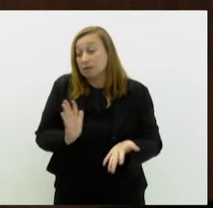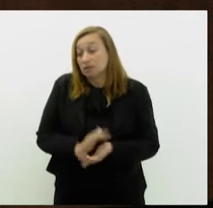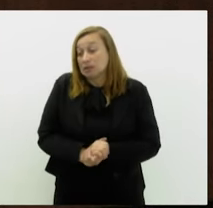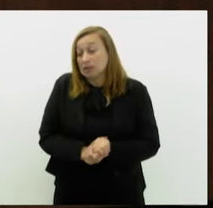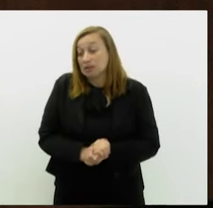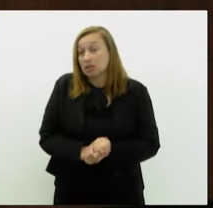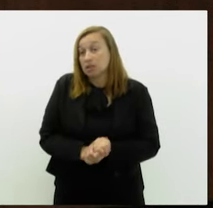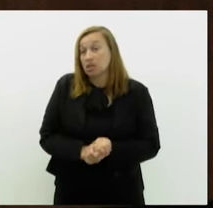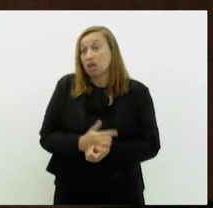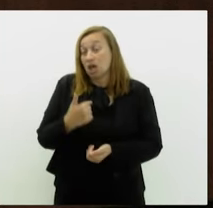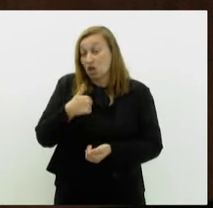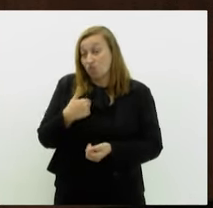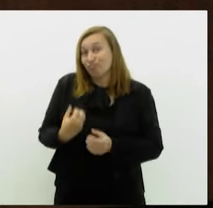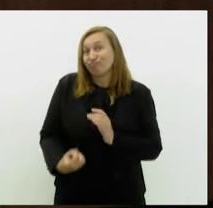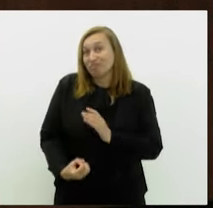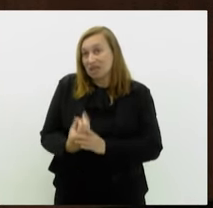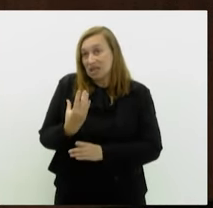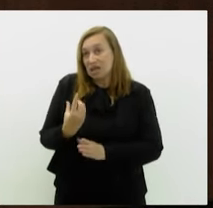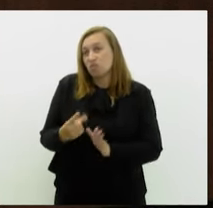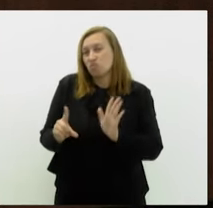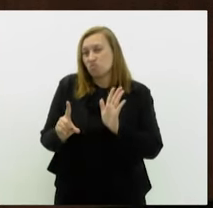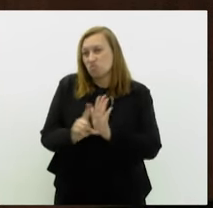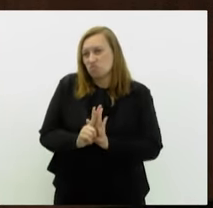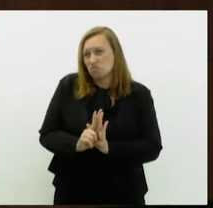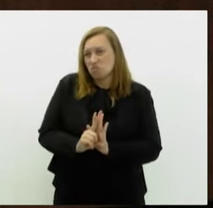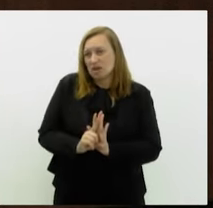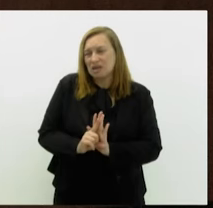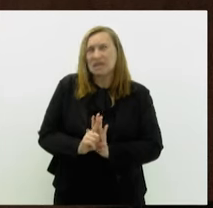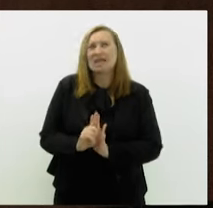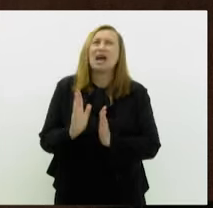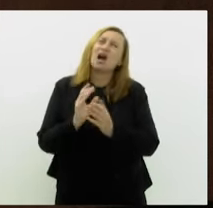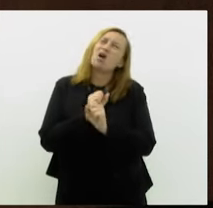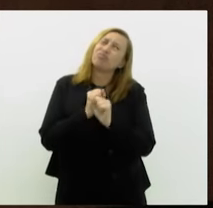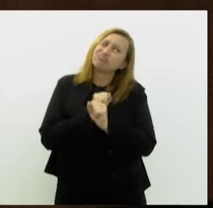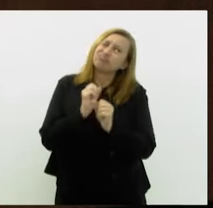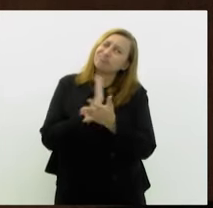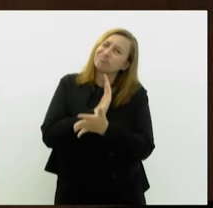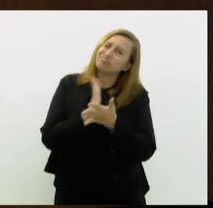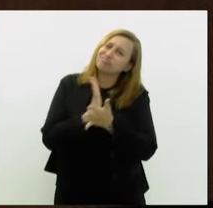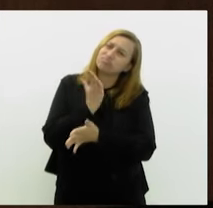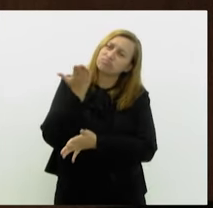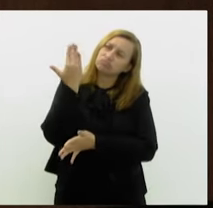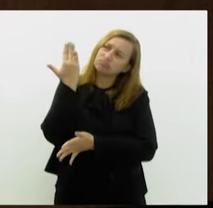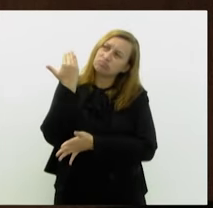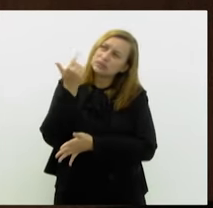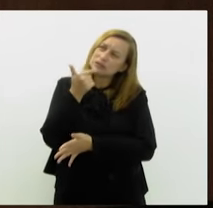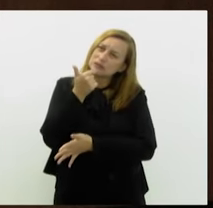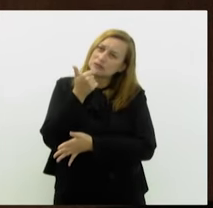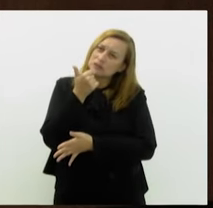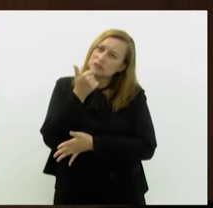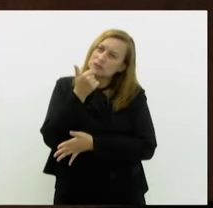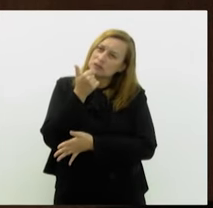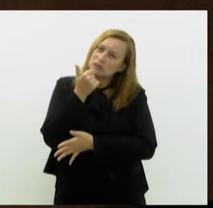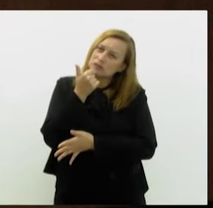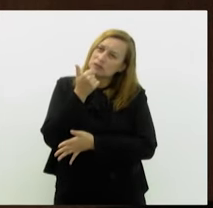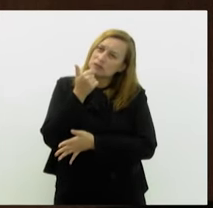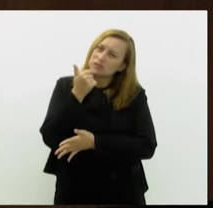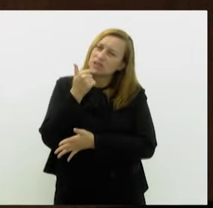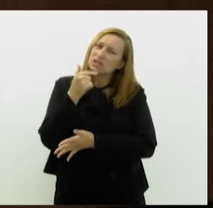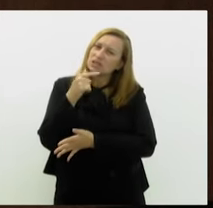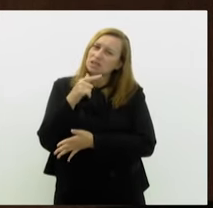eu fui autor, alguns anos atrás, possivelmente com mais